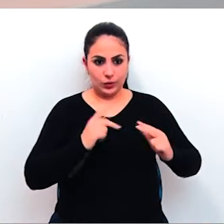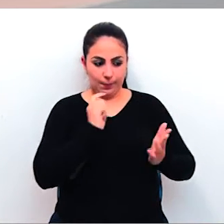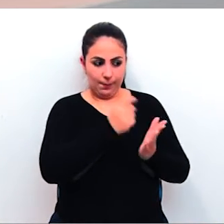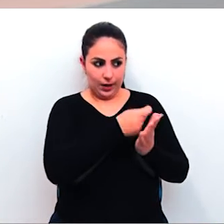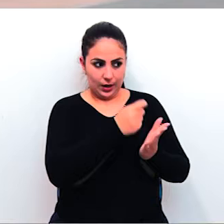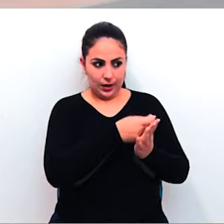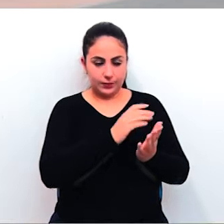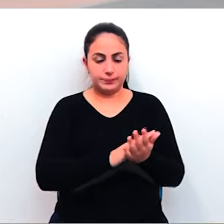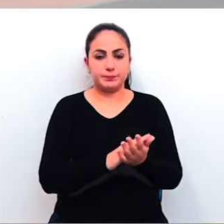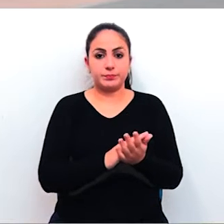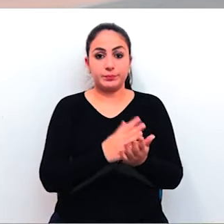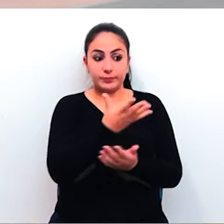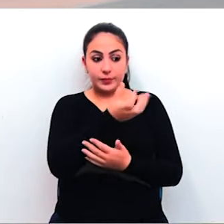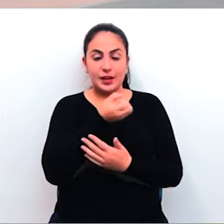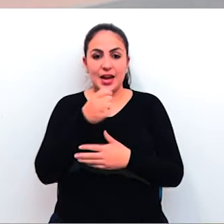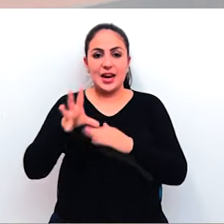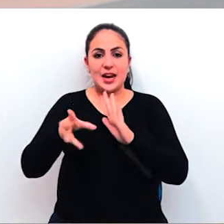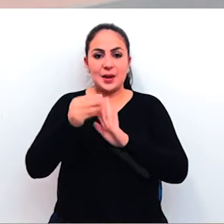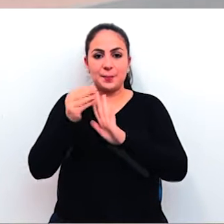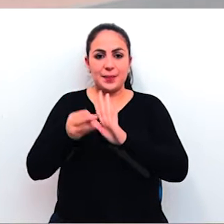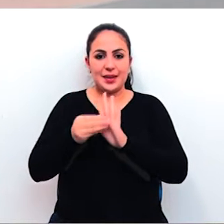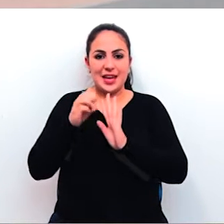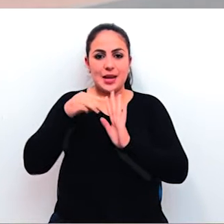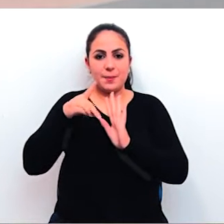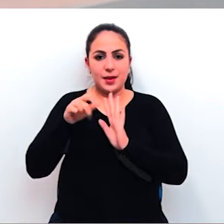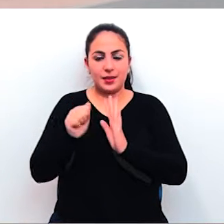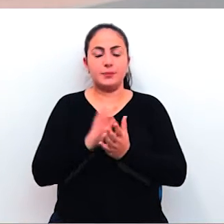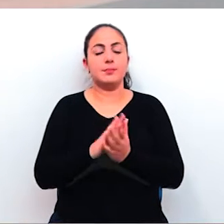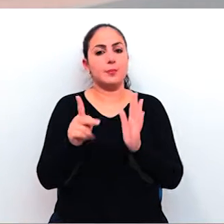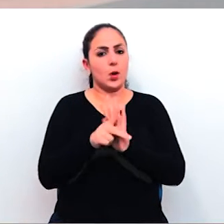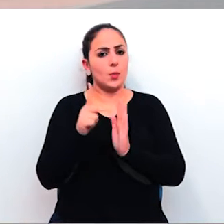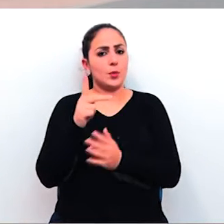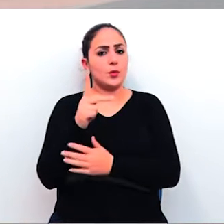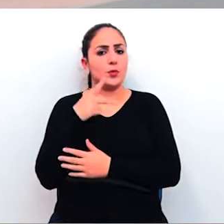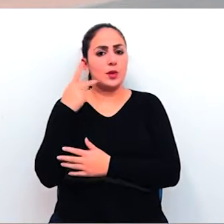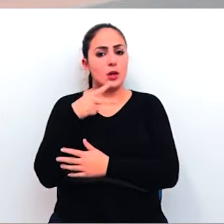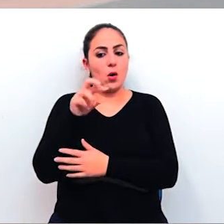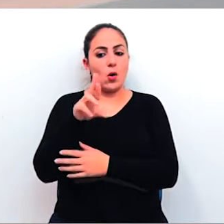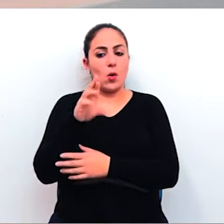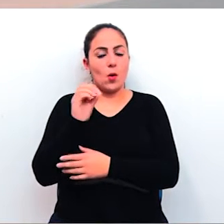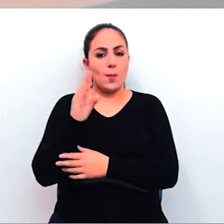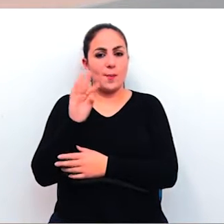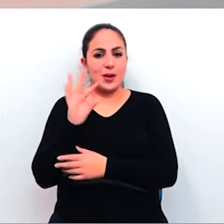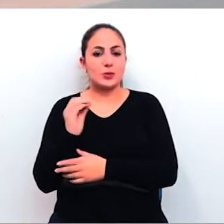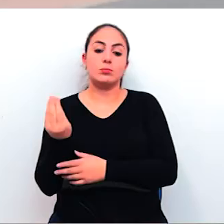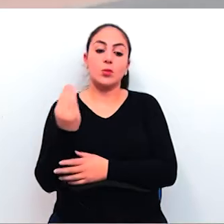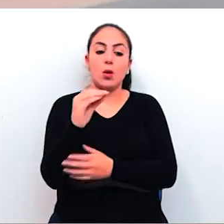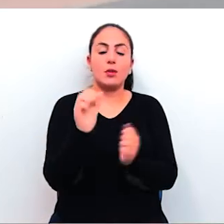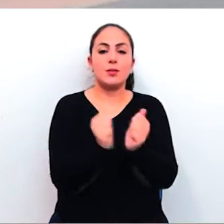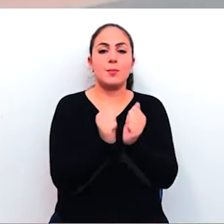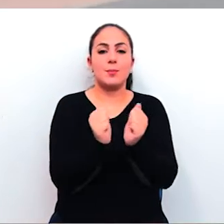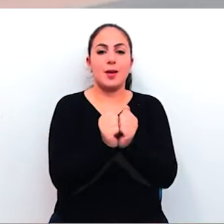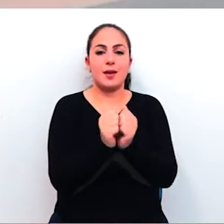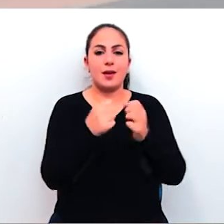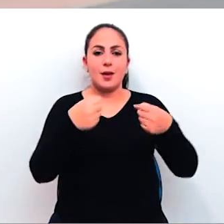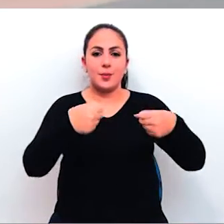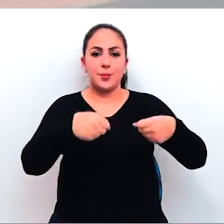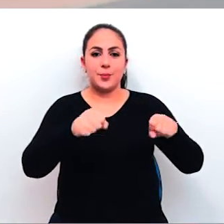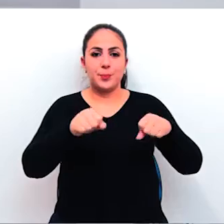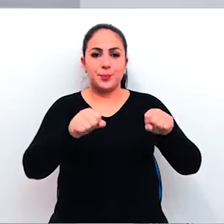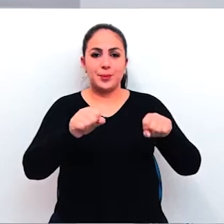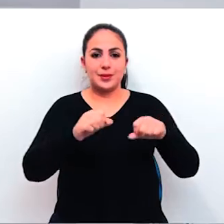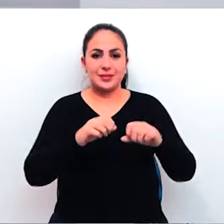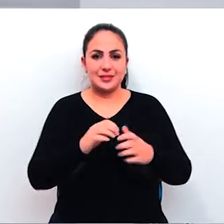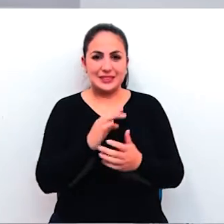acaba de receber uma emenda é de roberto gabriel touson a sugestão de incluir os motociclistas